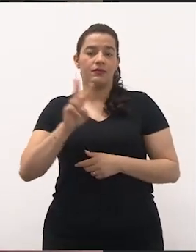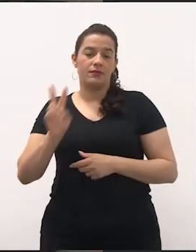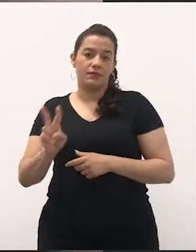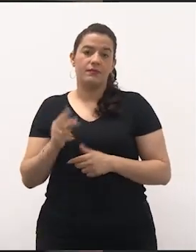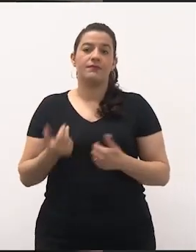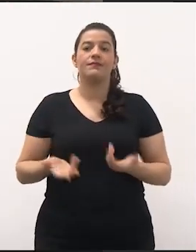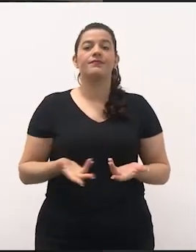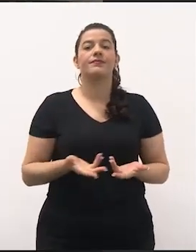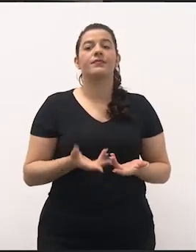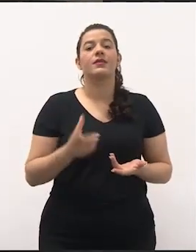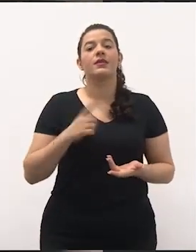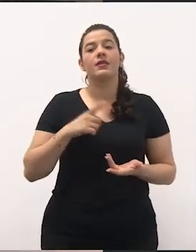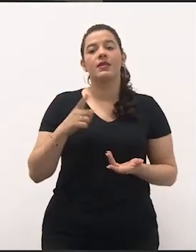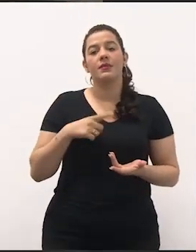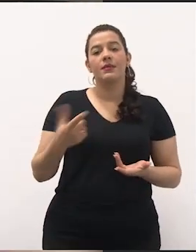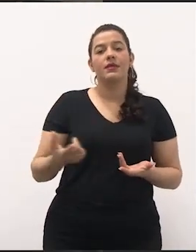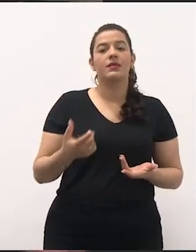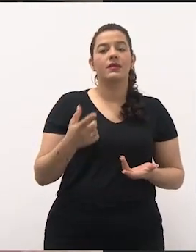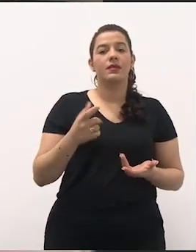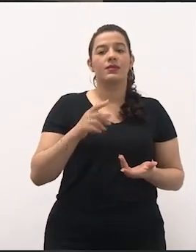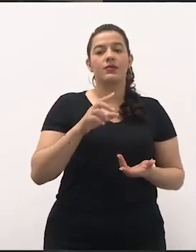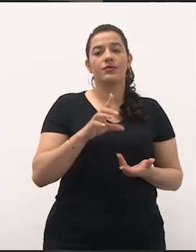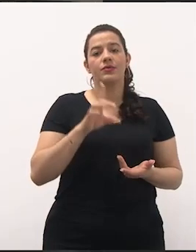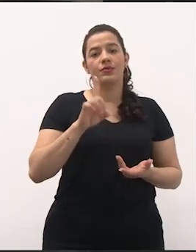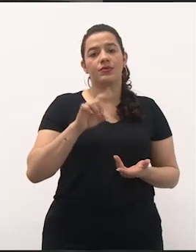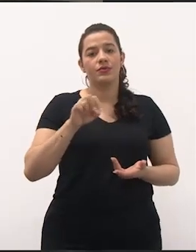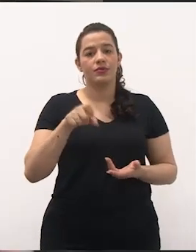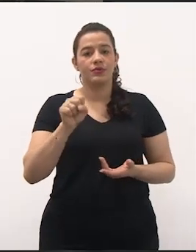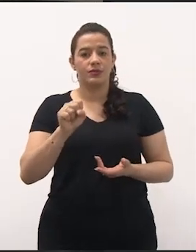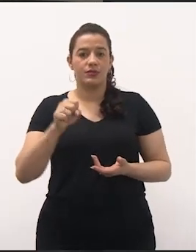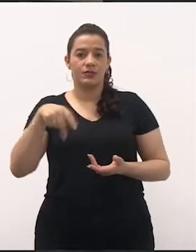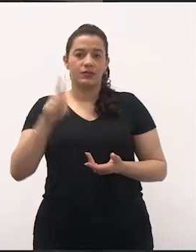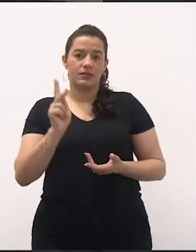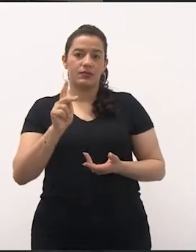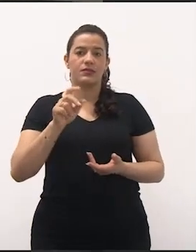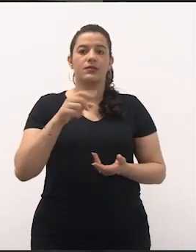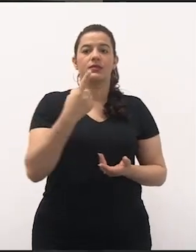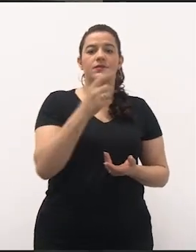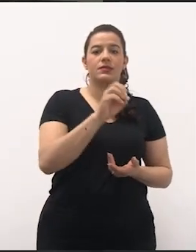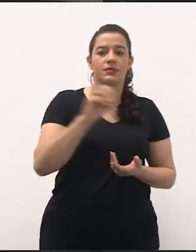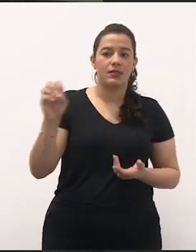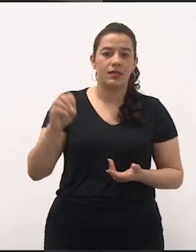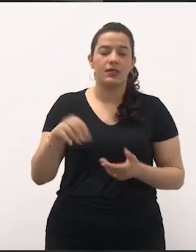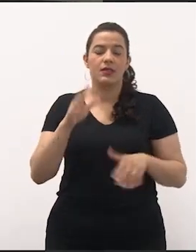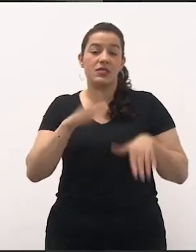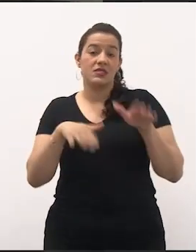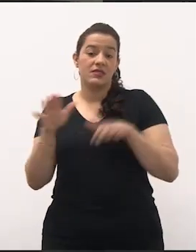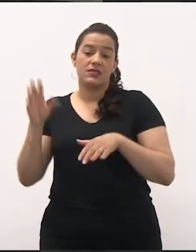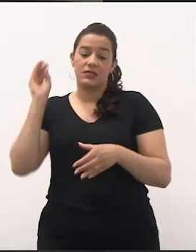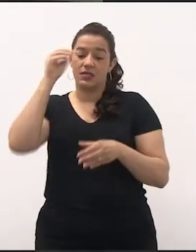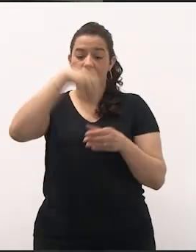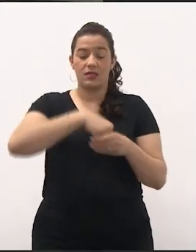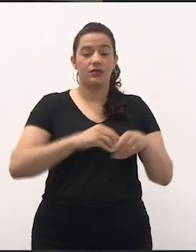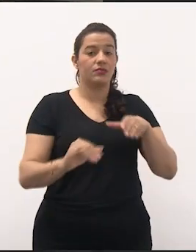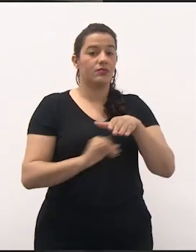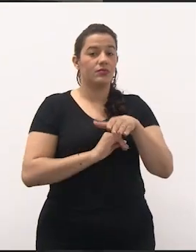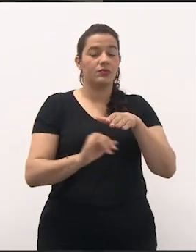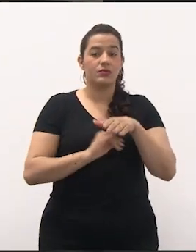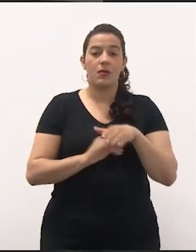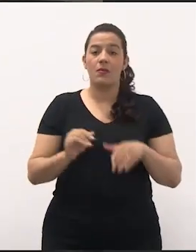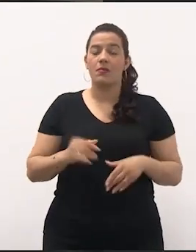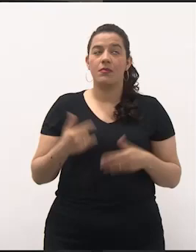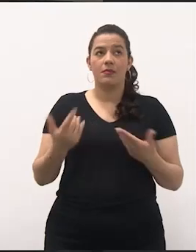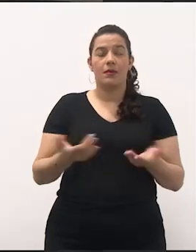gente tem o Disque 100 para fazer denúncias, enfim, porque a gente não precisa necessariamente estar dentro de uma instituição para representar